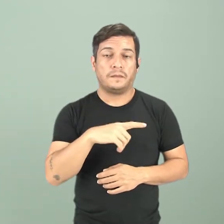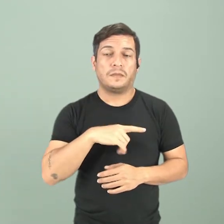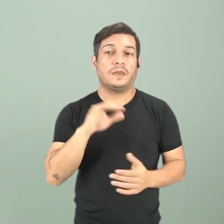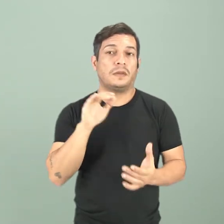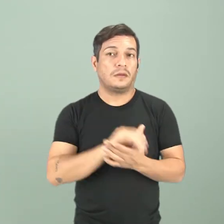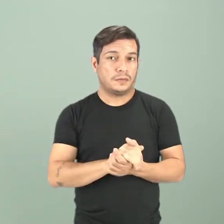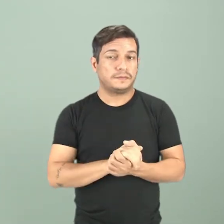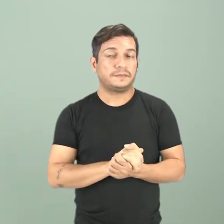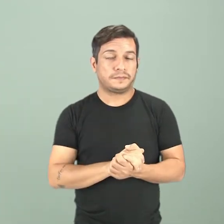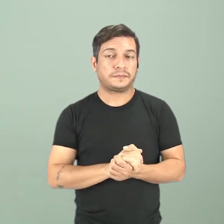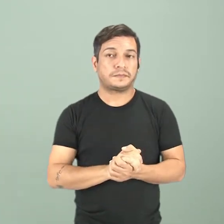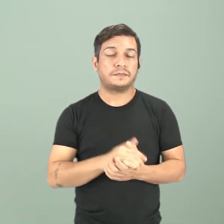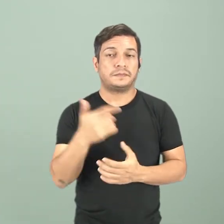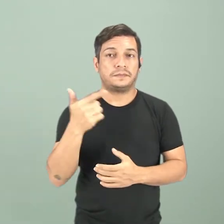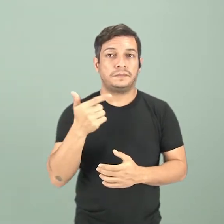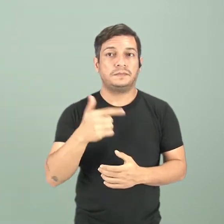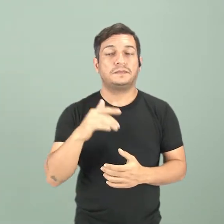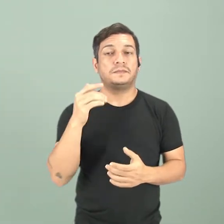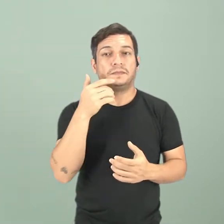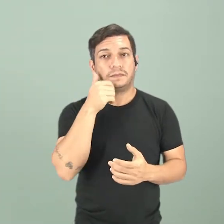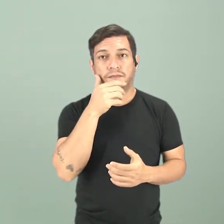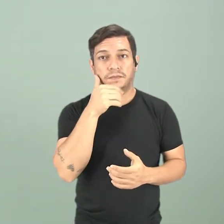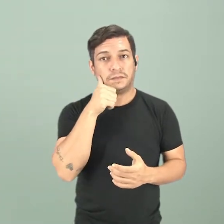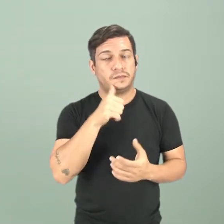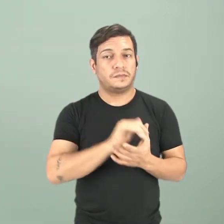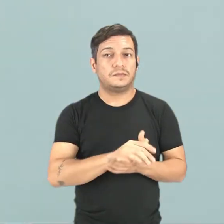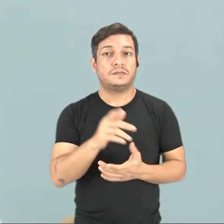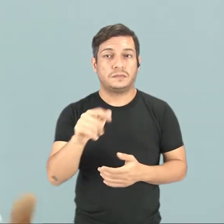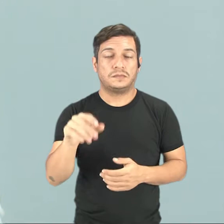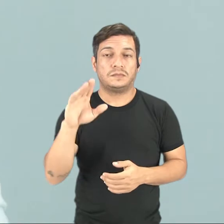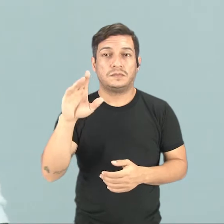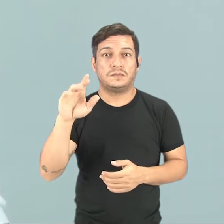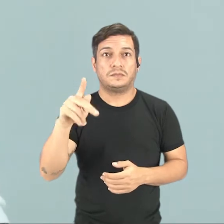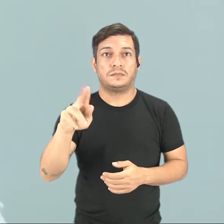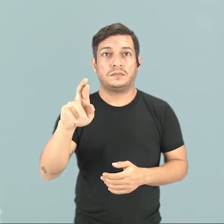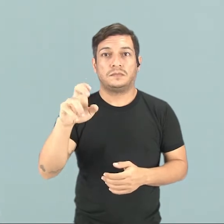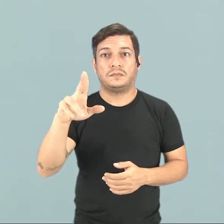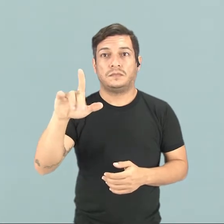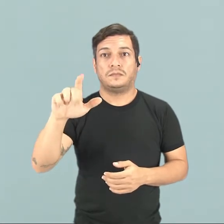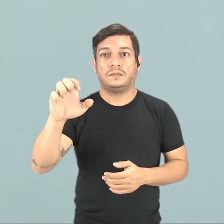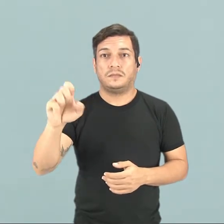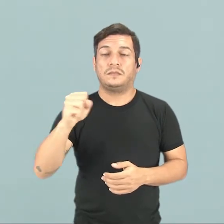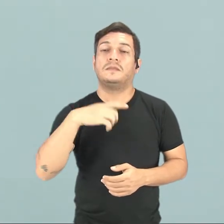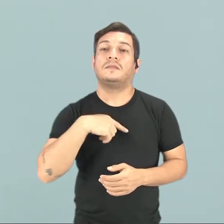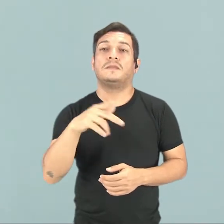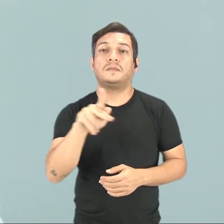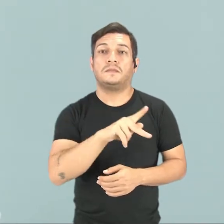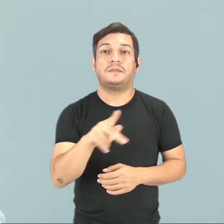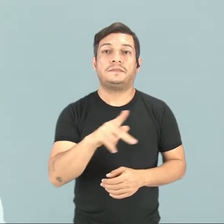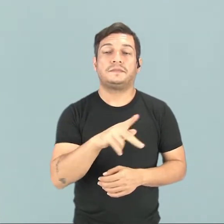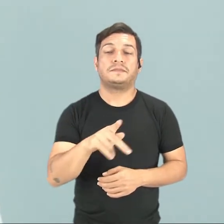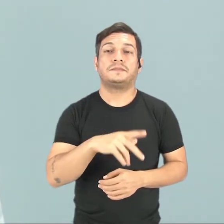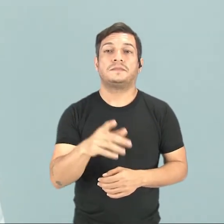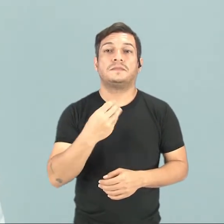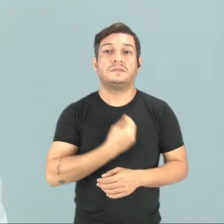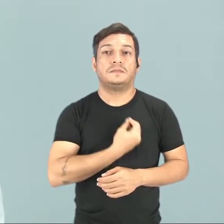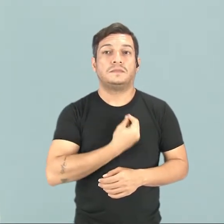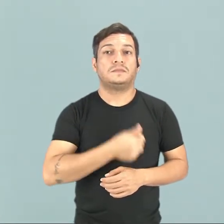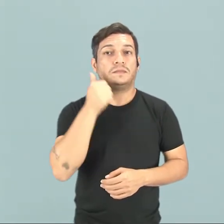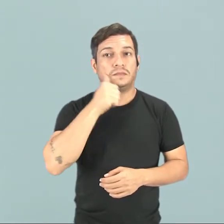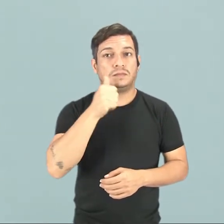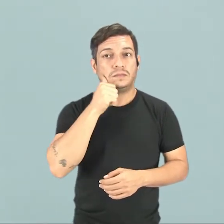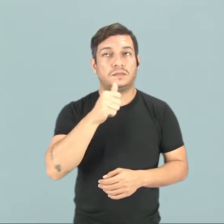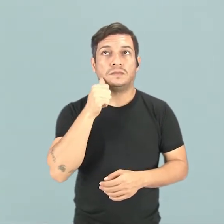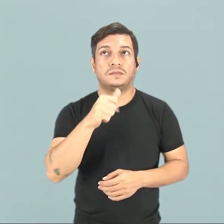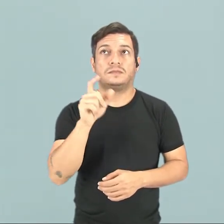segunda esposa do Péricles, e ela era professora de retórica. Então, a participação da mulher era muito ínfima na